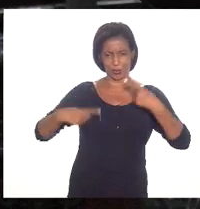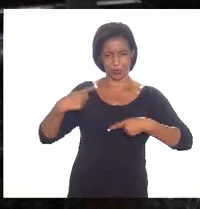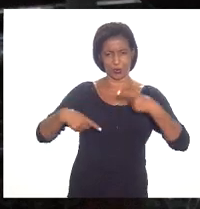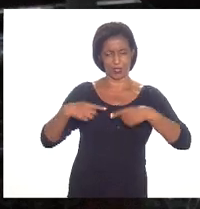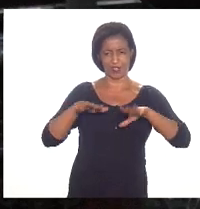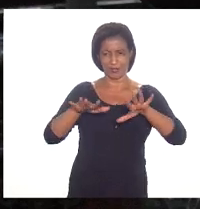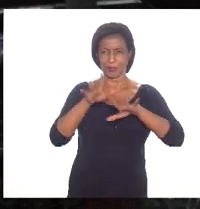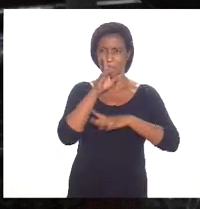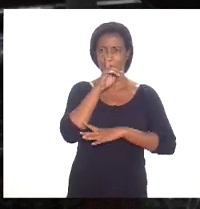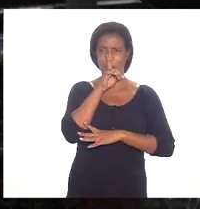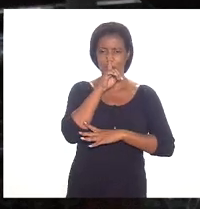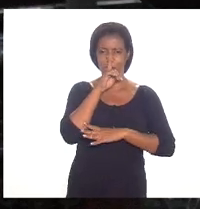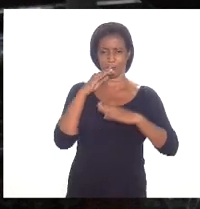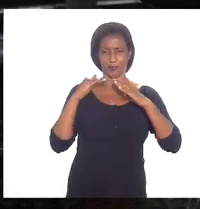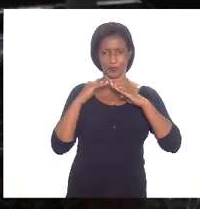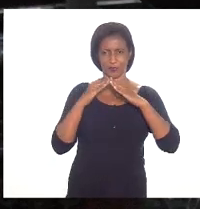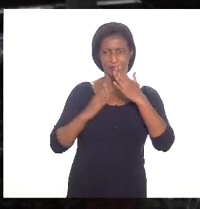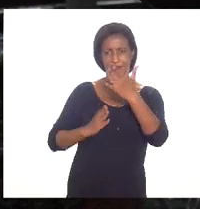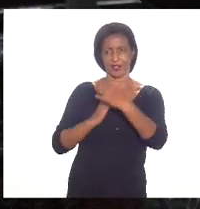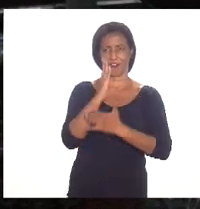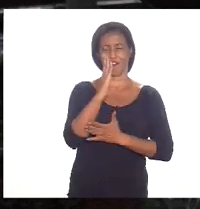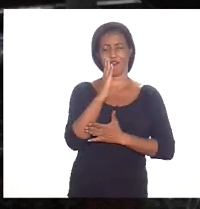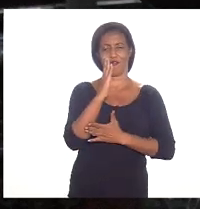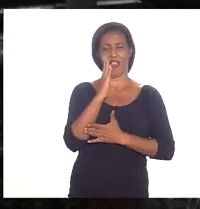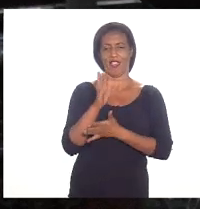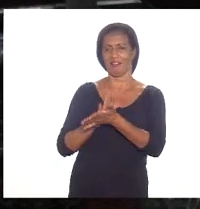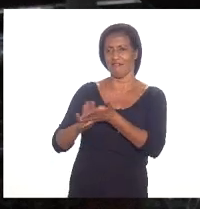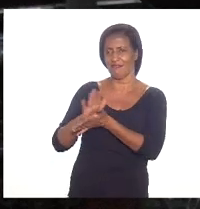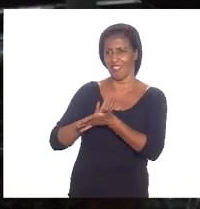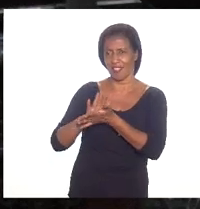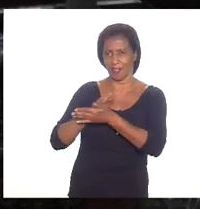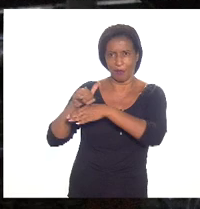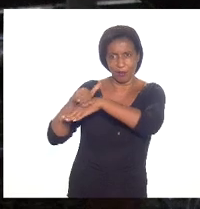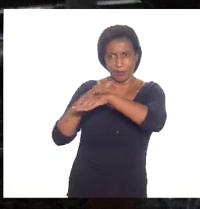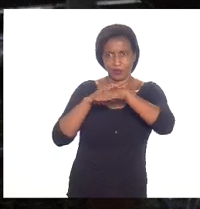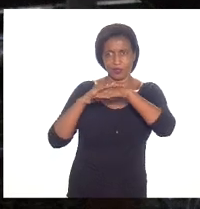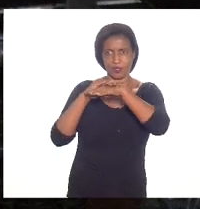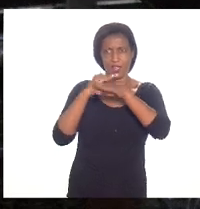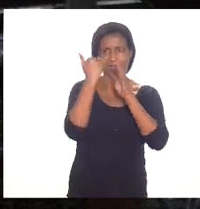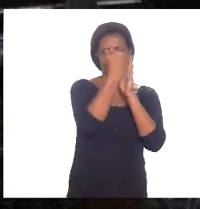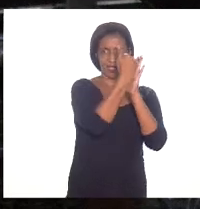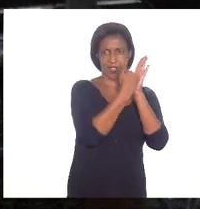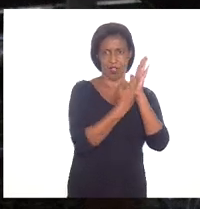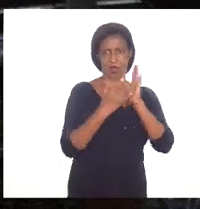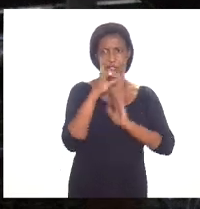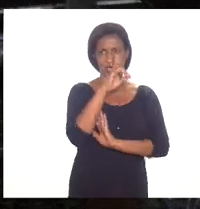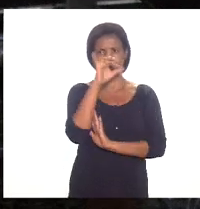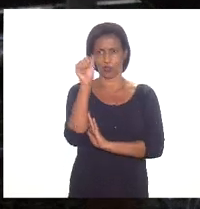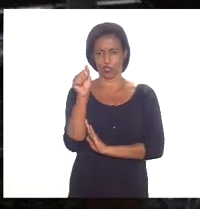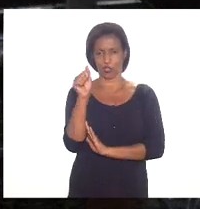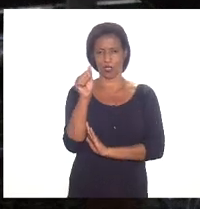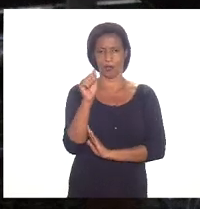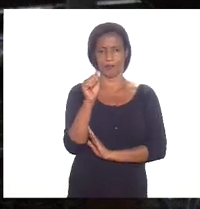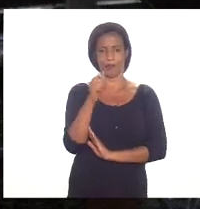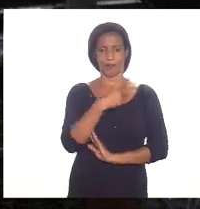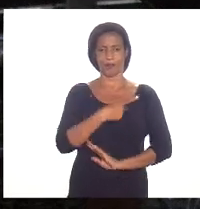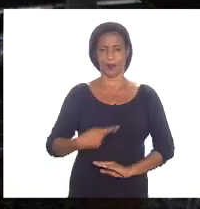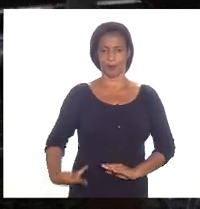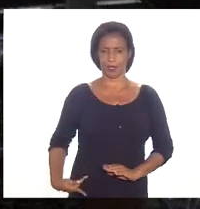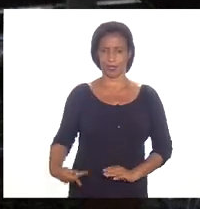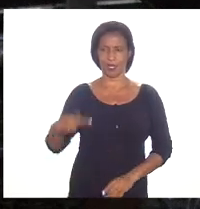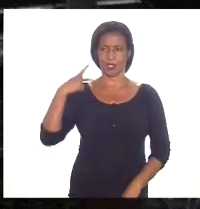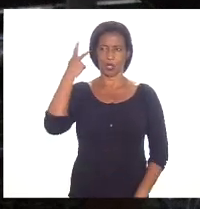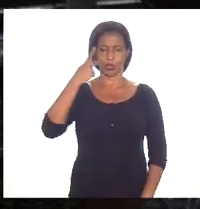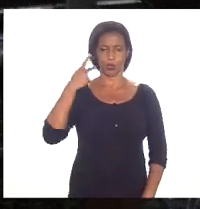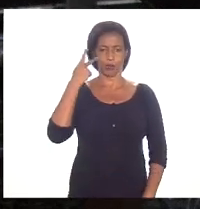como estão aprovados, vai ao autógrafo. Nada mais a tratar na ordem do dia, a presidência chama a atenção, senhores